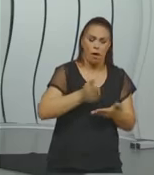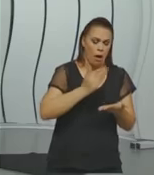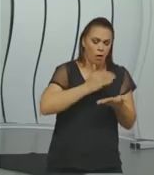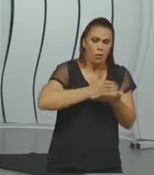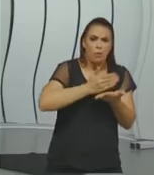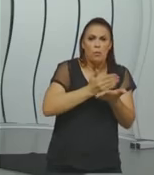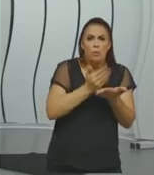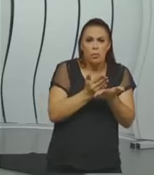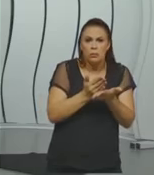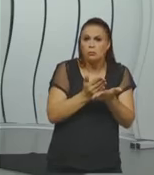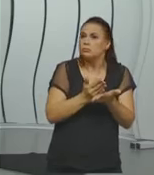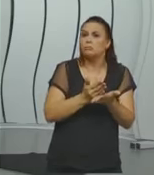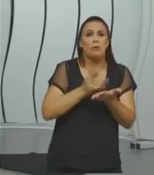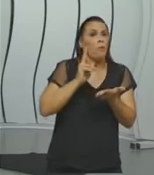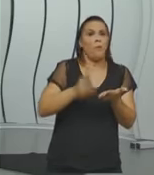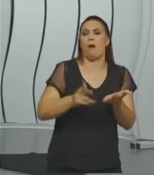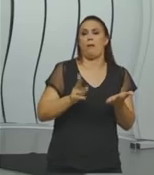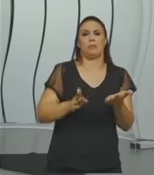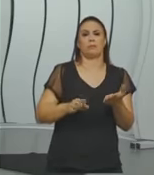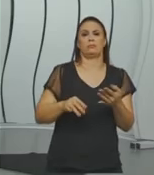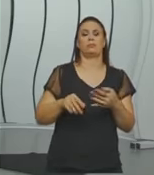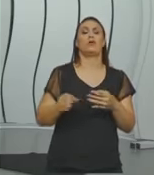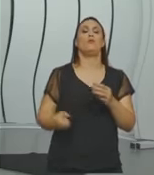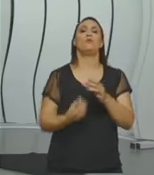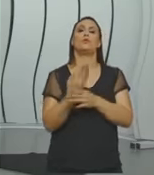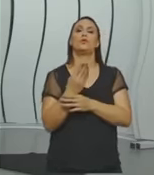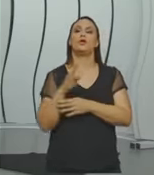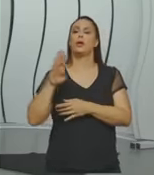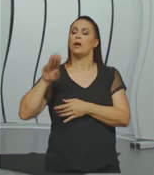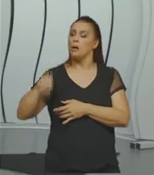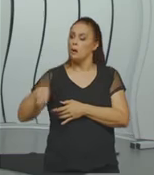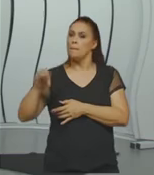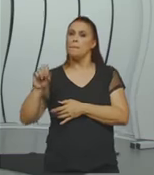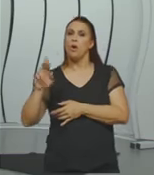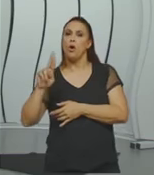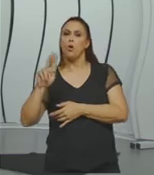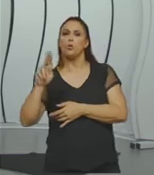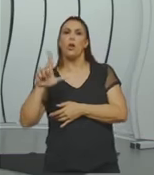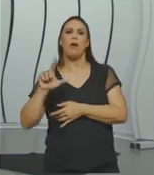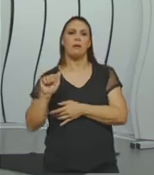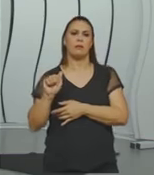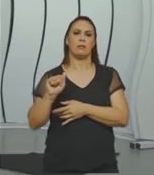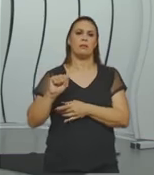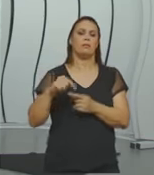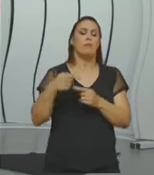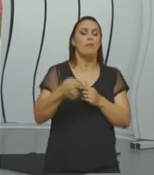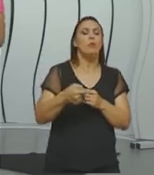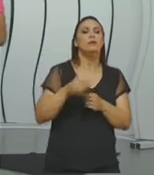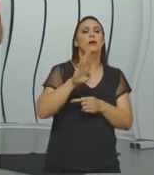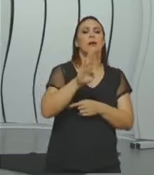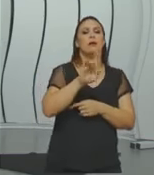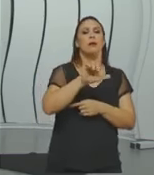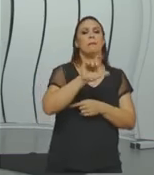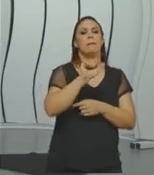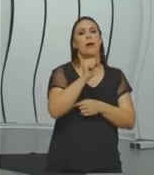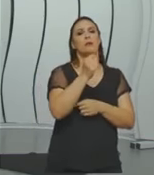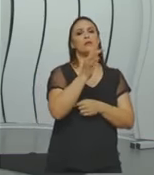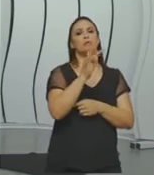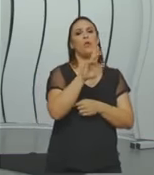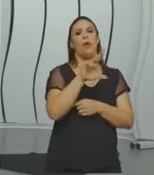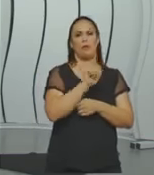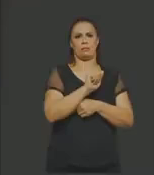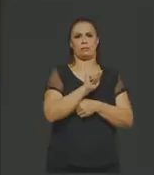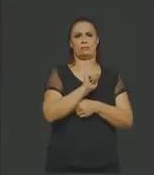mórula, blástula, fechou, então, essa etapa de segmentação. Aqui, eu tenho só para a